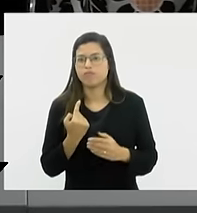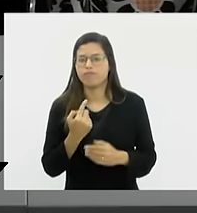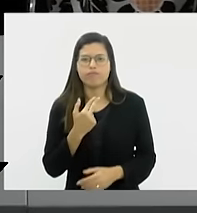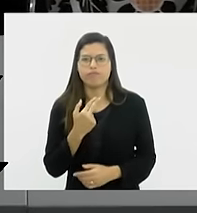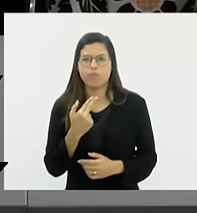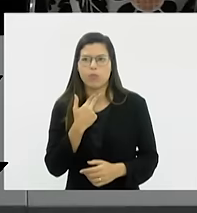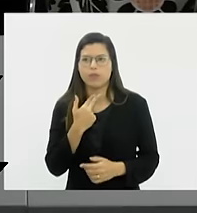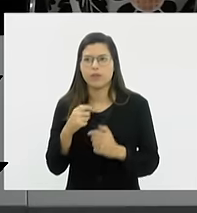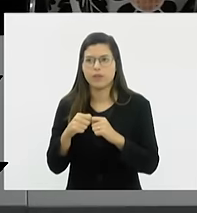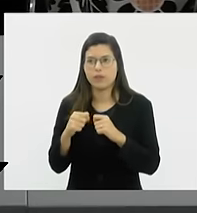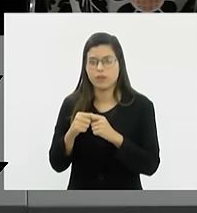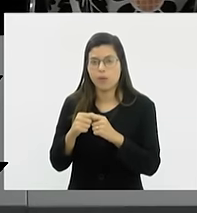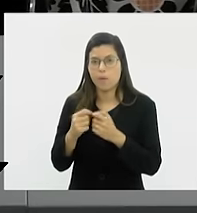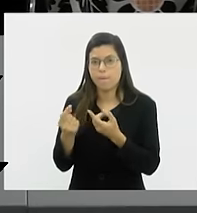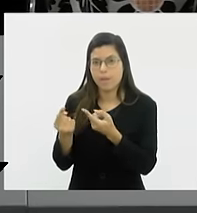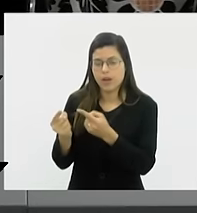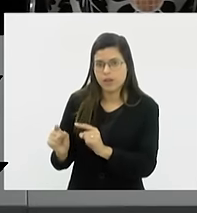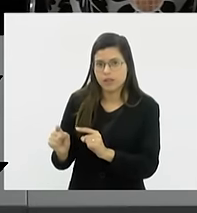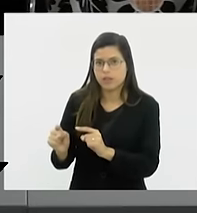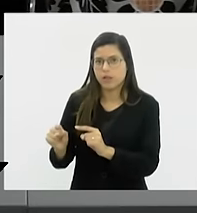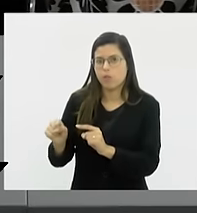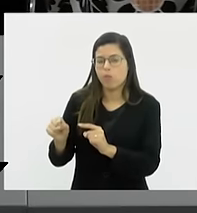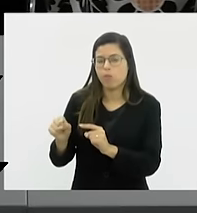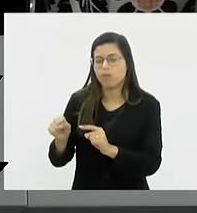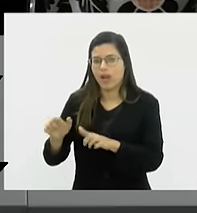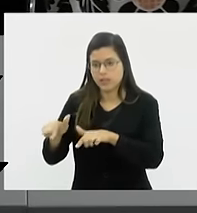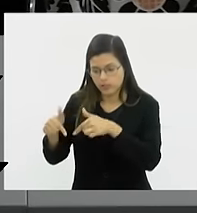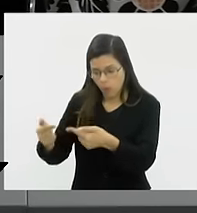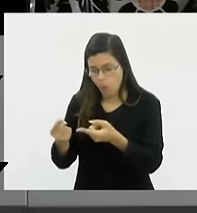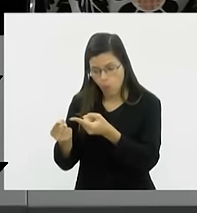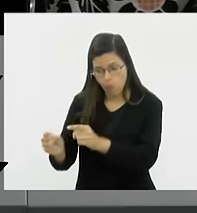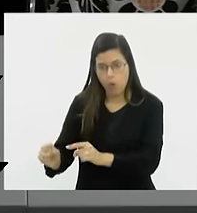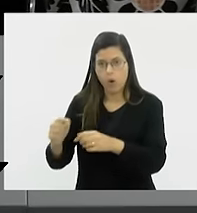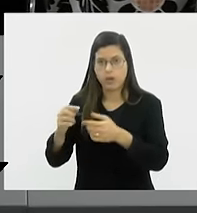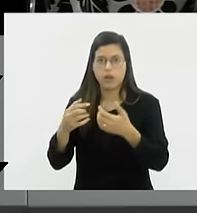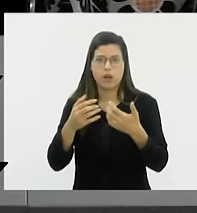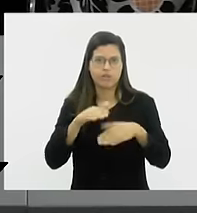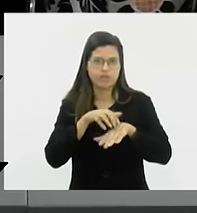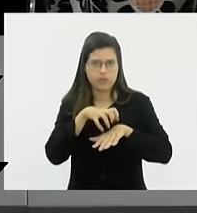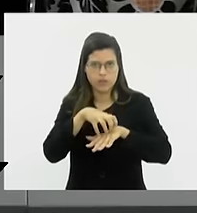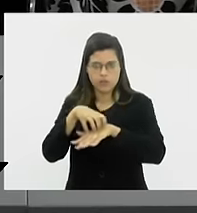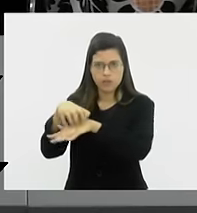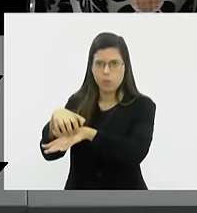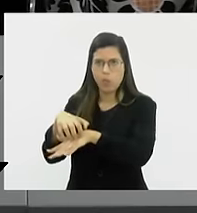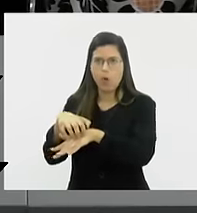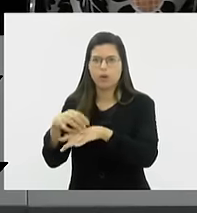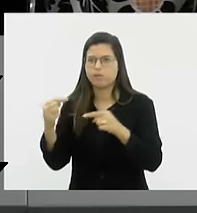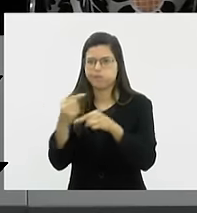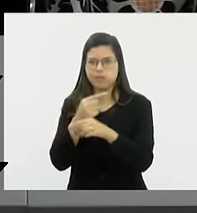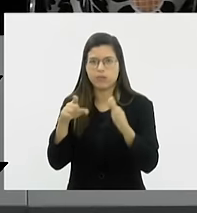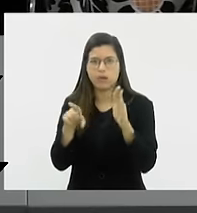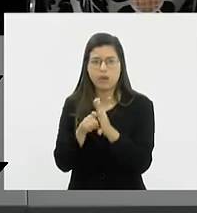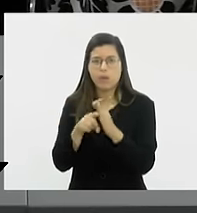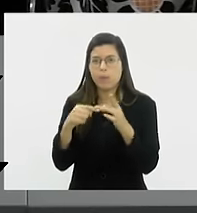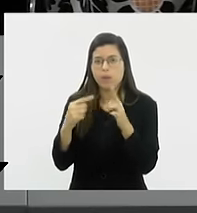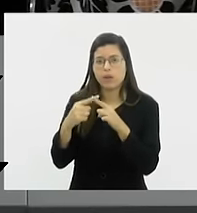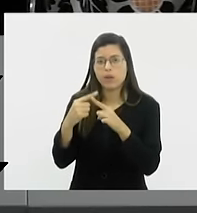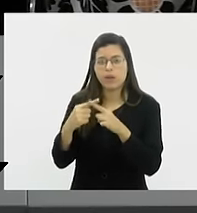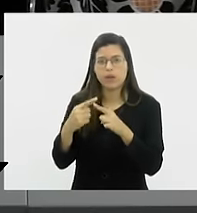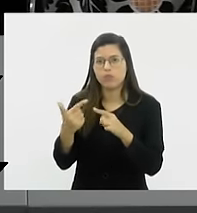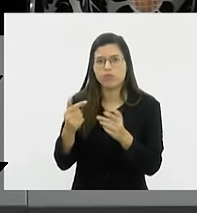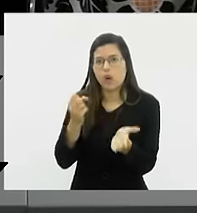operações contra esse transporte irregular em função de não ter validade o contrato lá. Porque quando nós